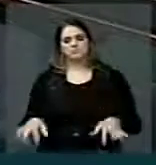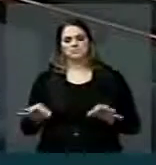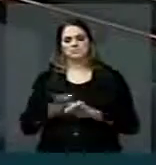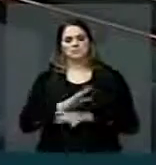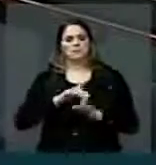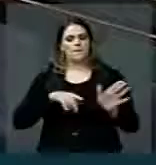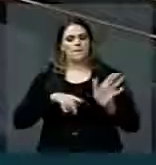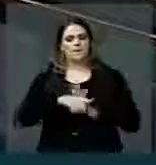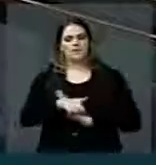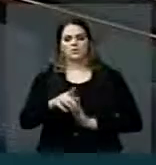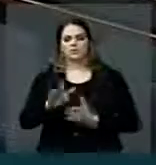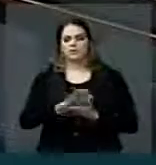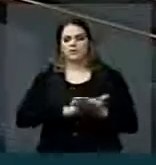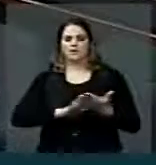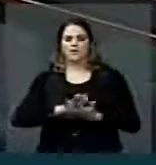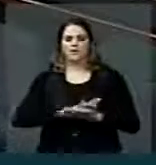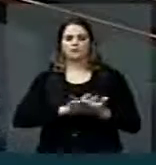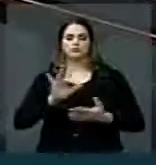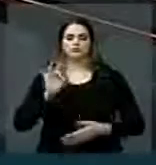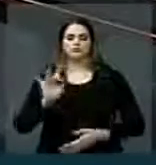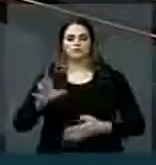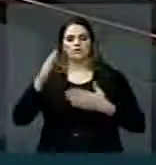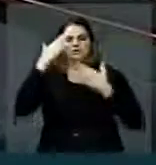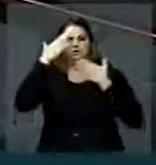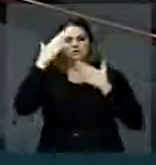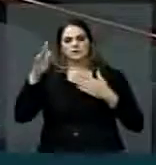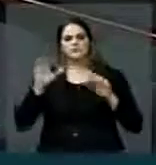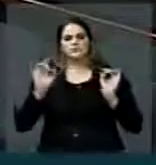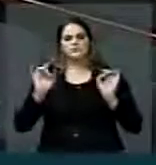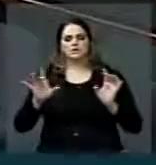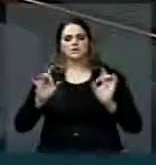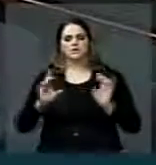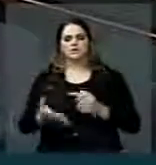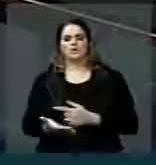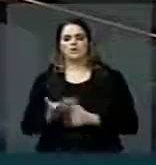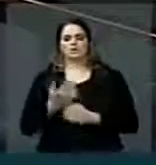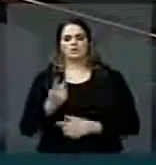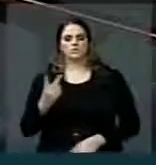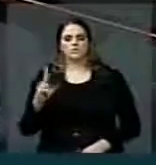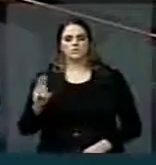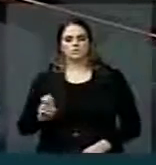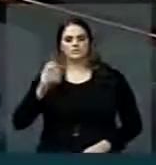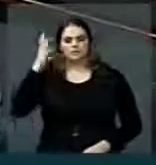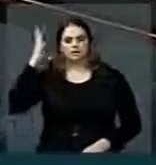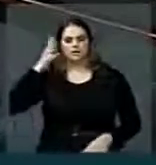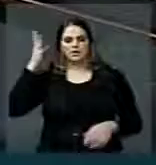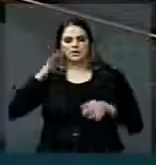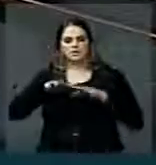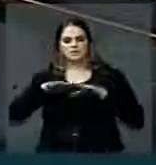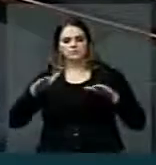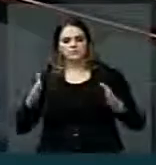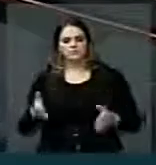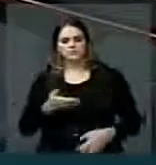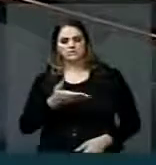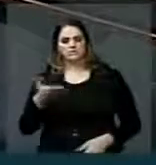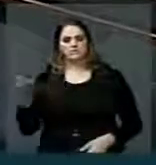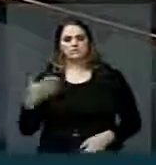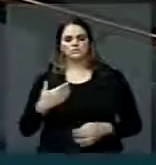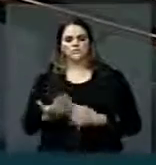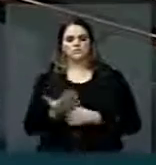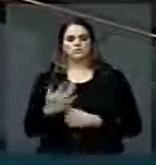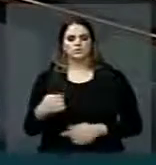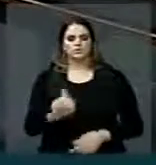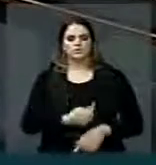questionamentos a fazer, só agradecer a rica contribuição que essas duas mesas trouxeram à nossa subcomissão para que a